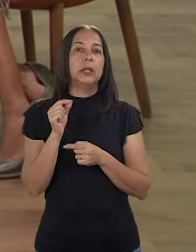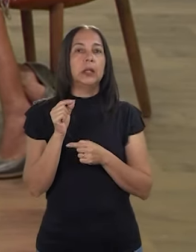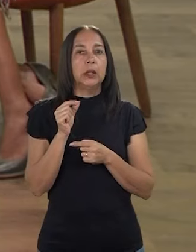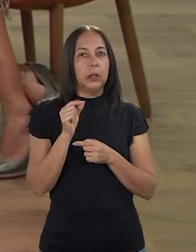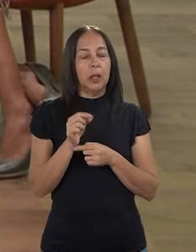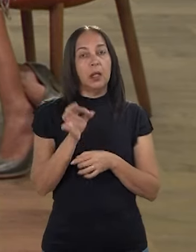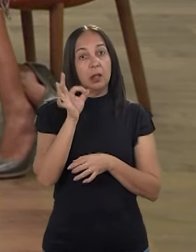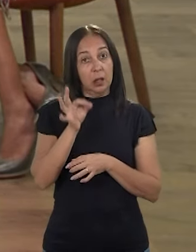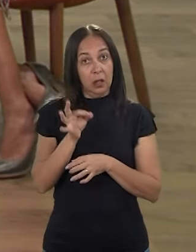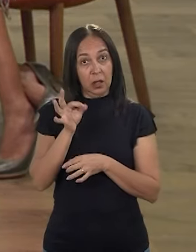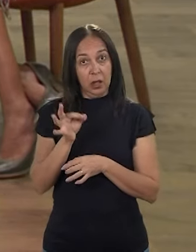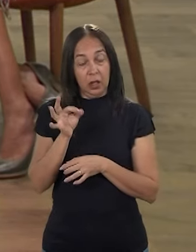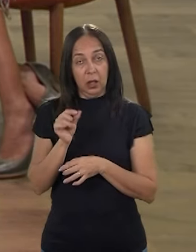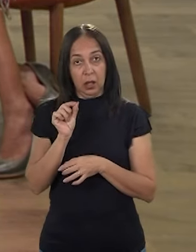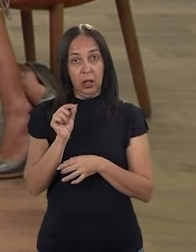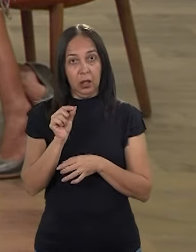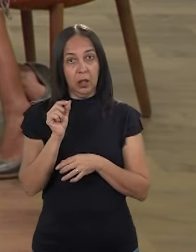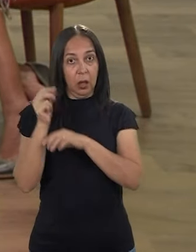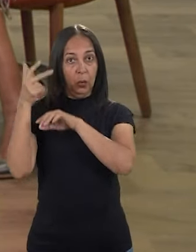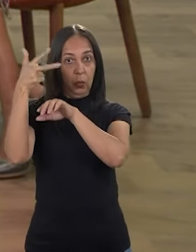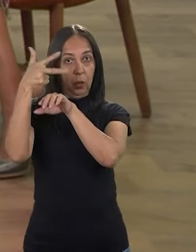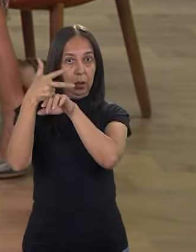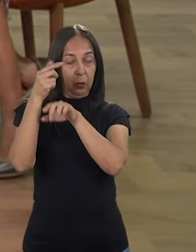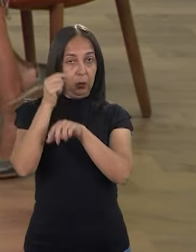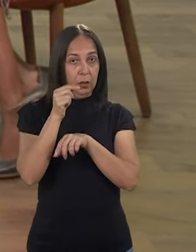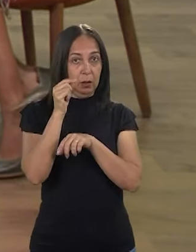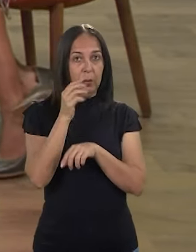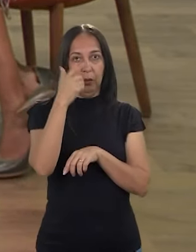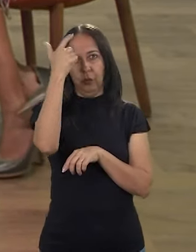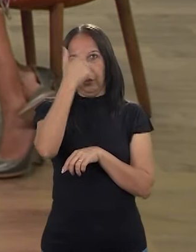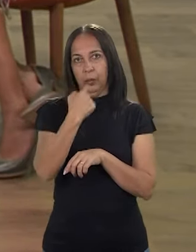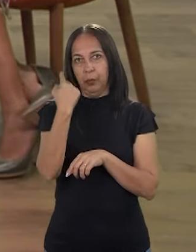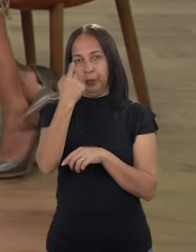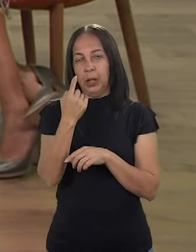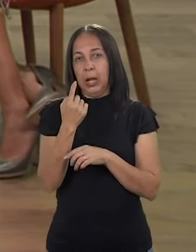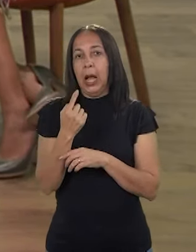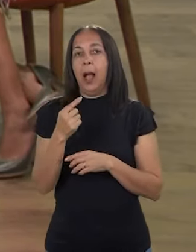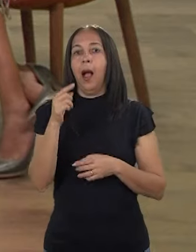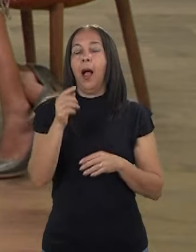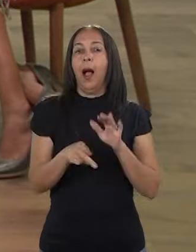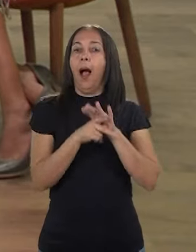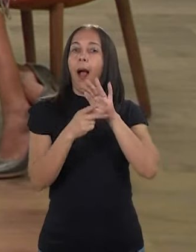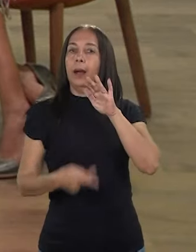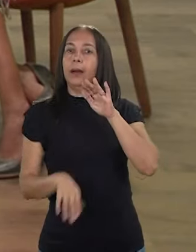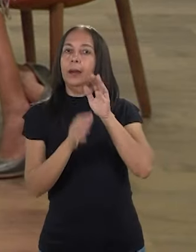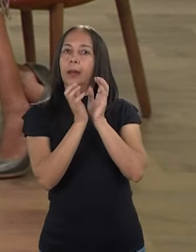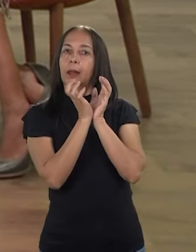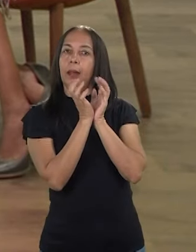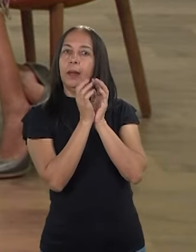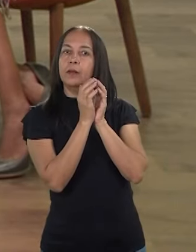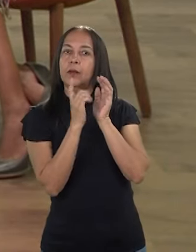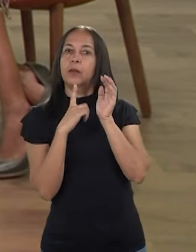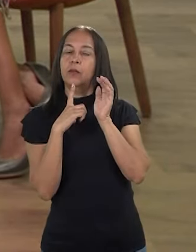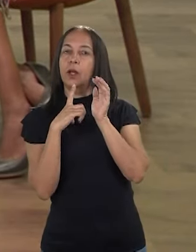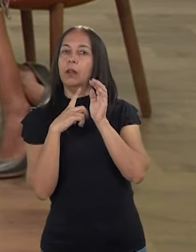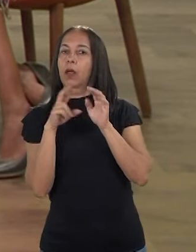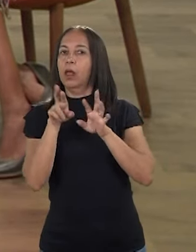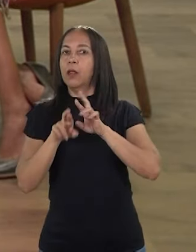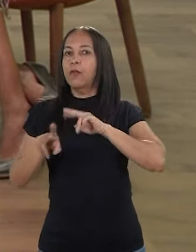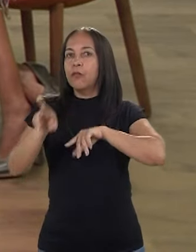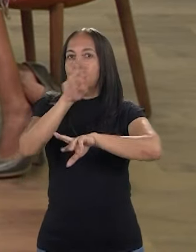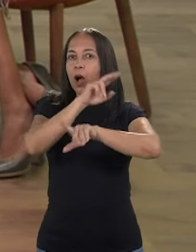reconhecimento facial aqui em Recife Marcelo inclusive foram instalados vários relógios eh pela cidade onde nesses